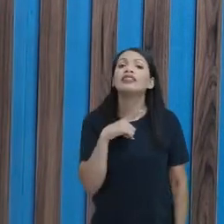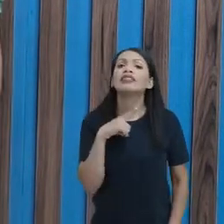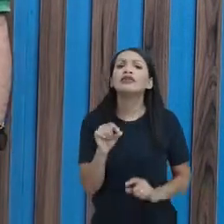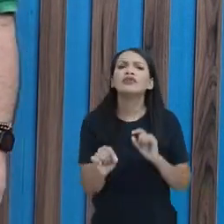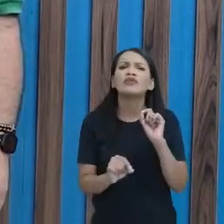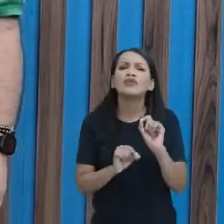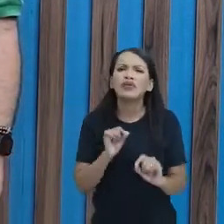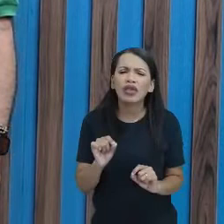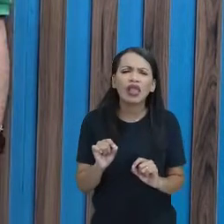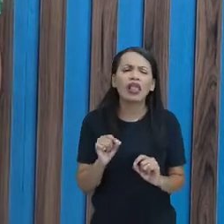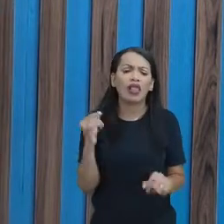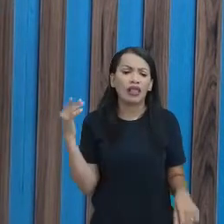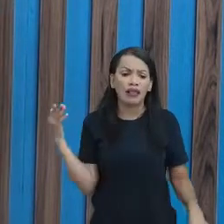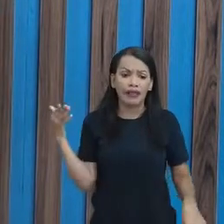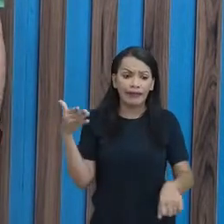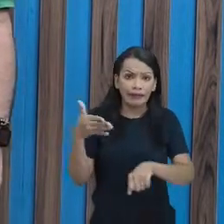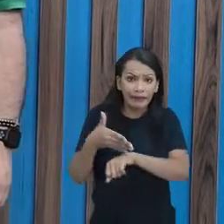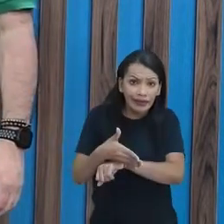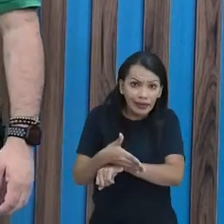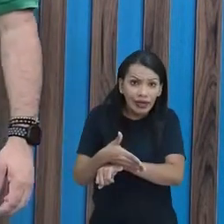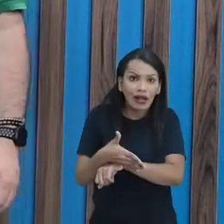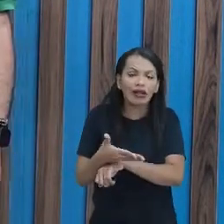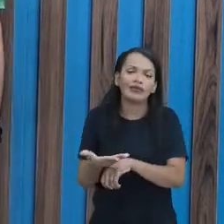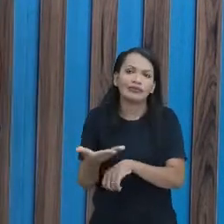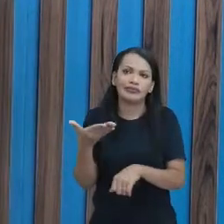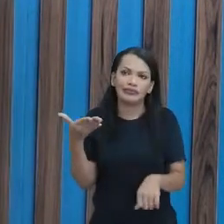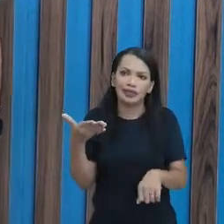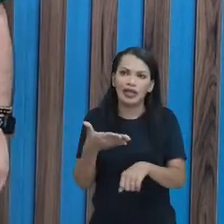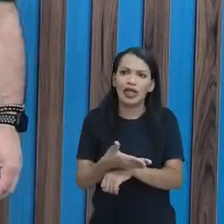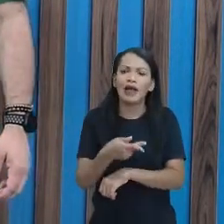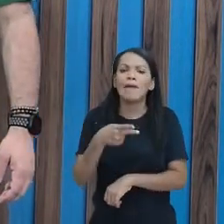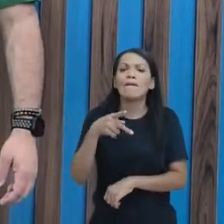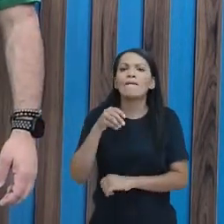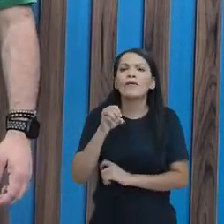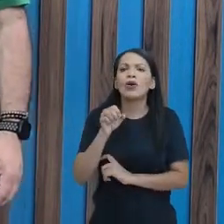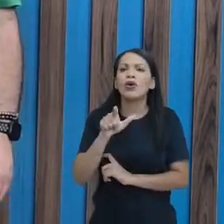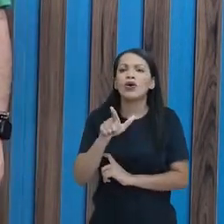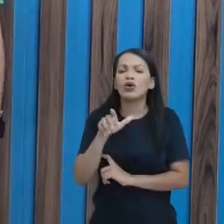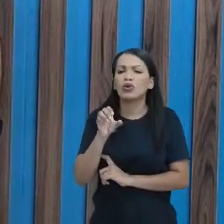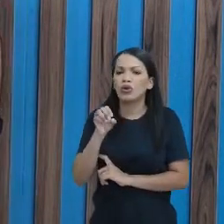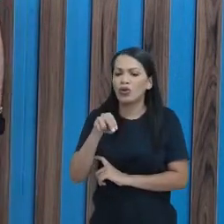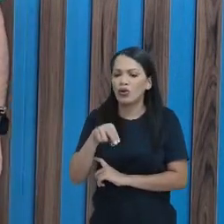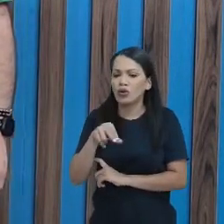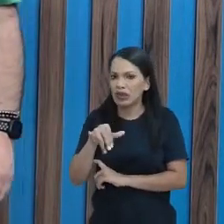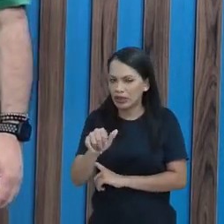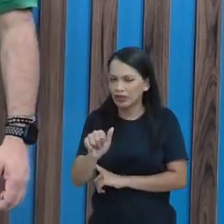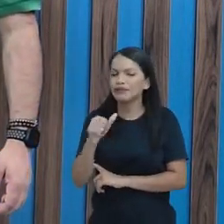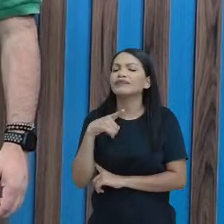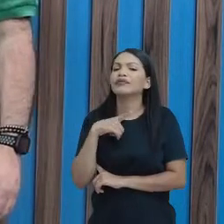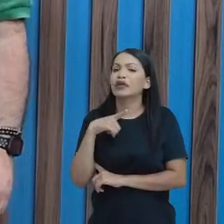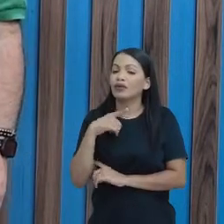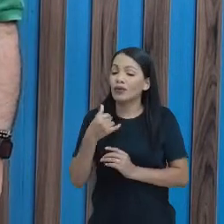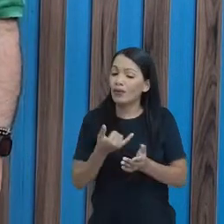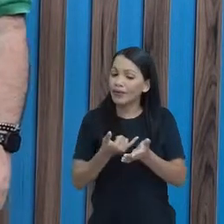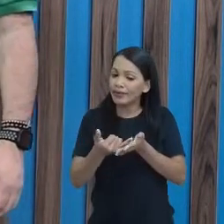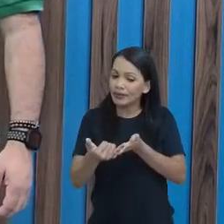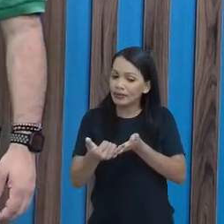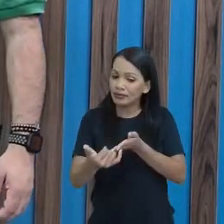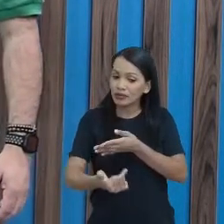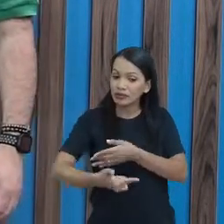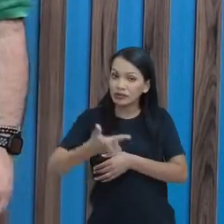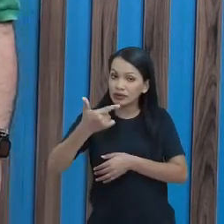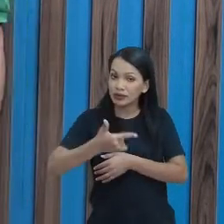né? Inclusive a invasão da Polônia é que vai dar início oficialmente, né, à Segunda Guerra Mundial.